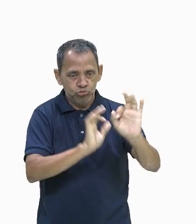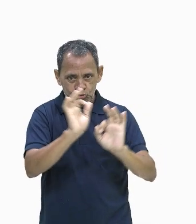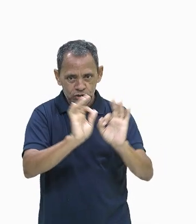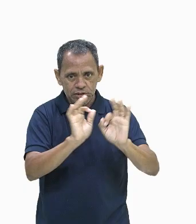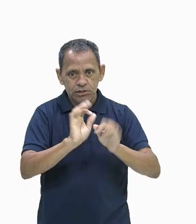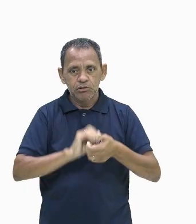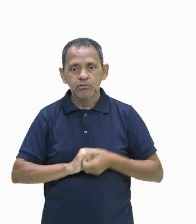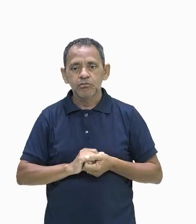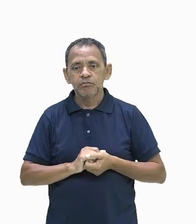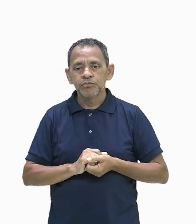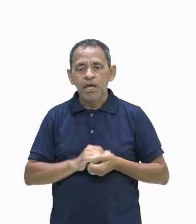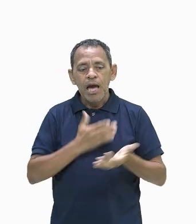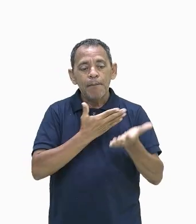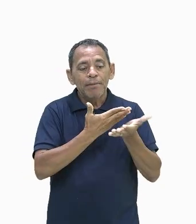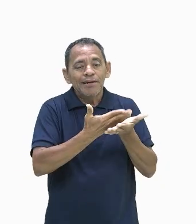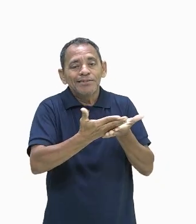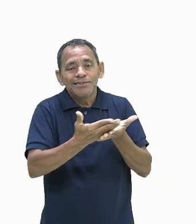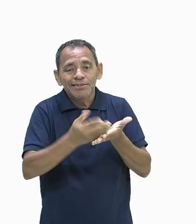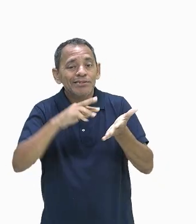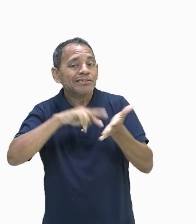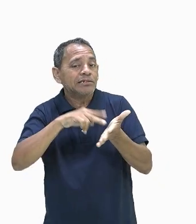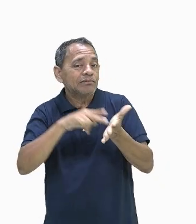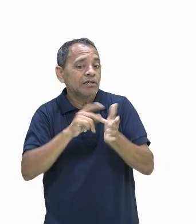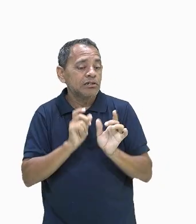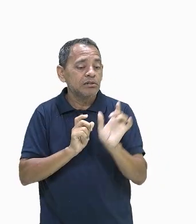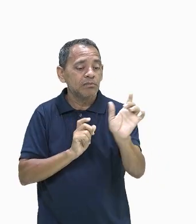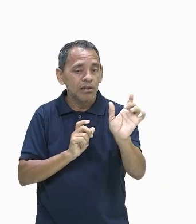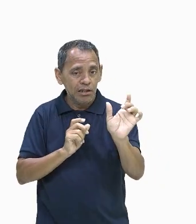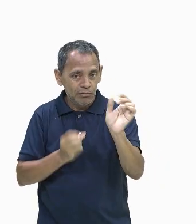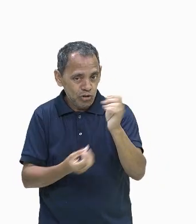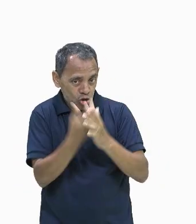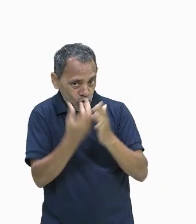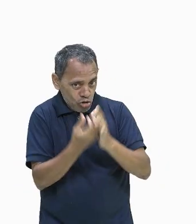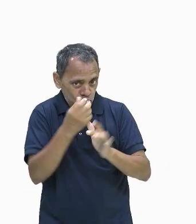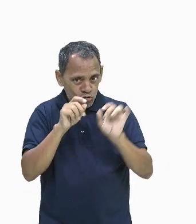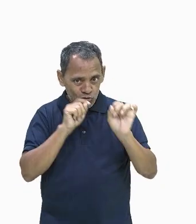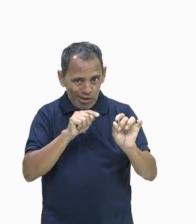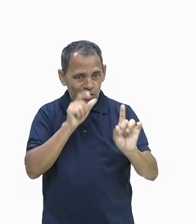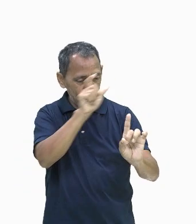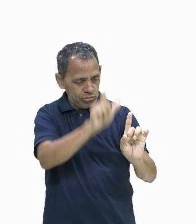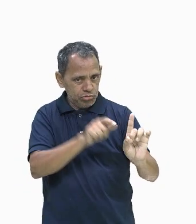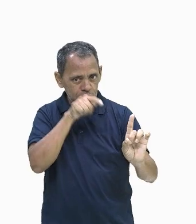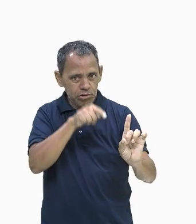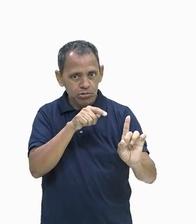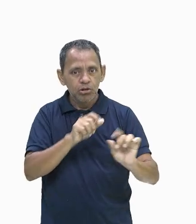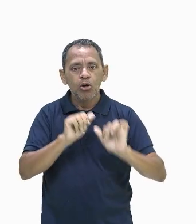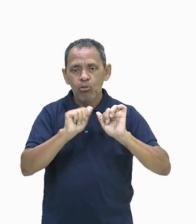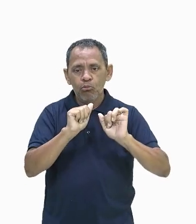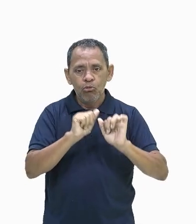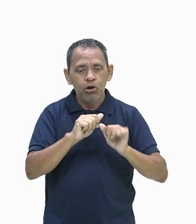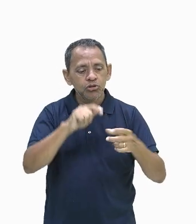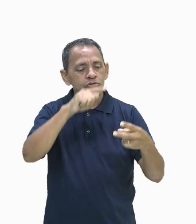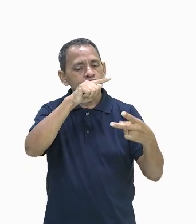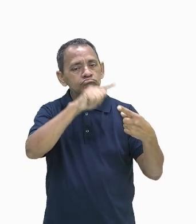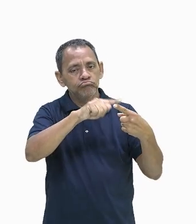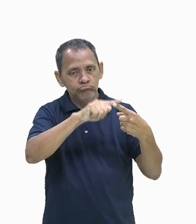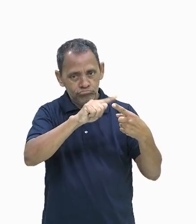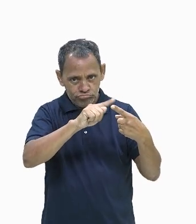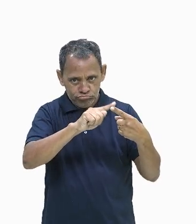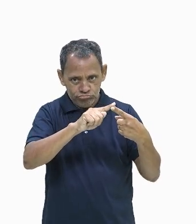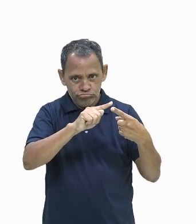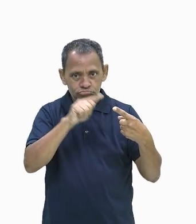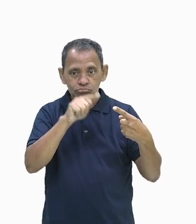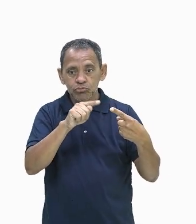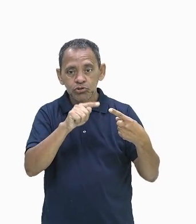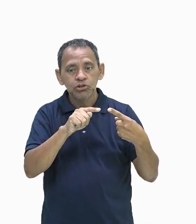a partir aí da significação das palavras que o formam, tá bom? Então, o meu sujeito pode ser classificado como